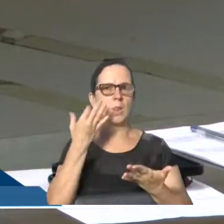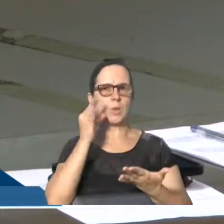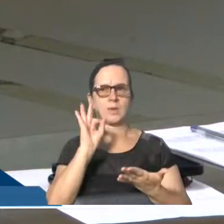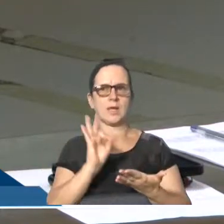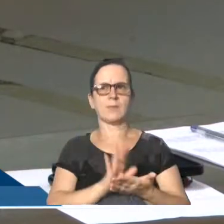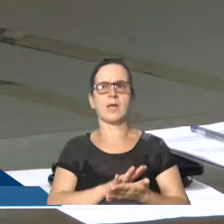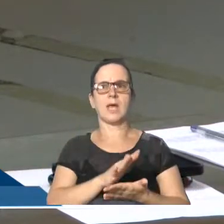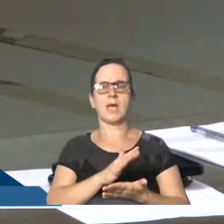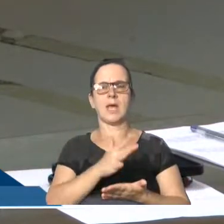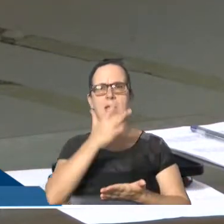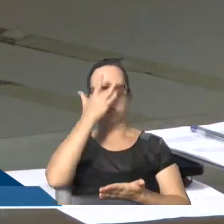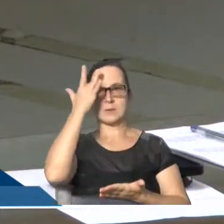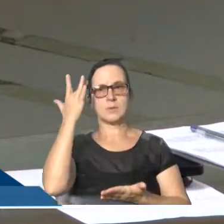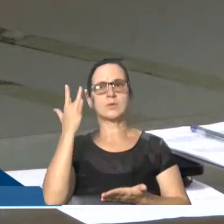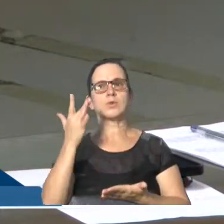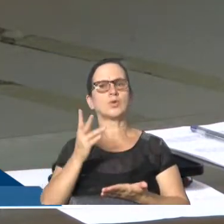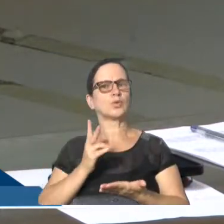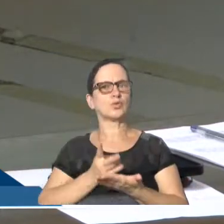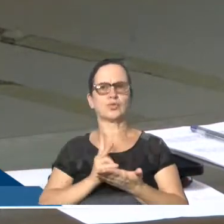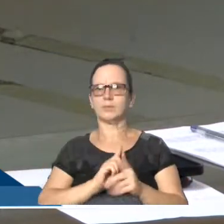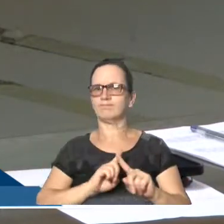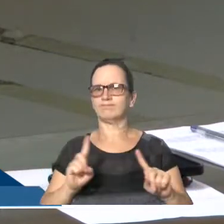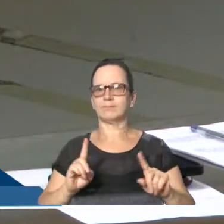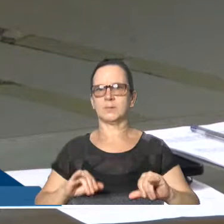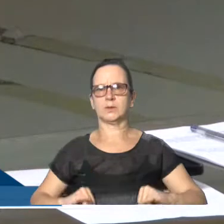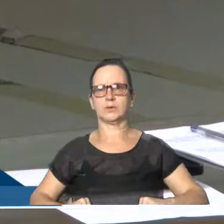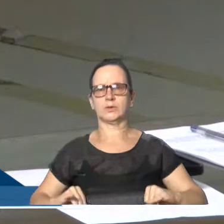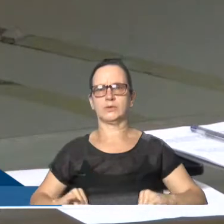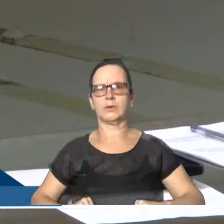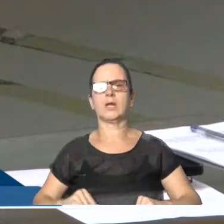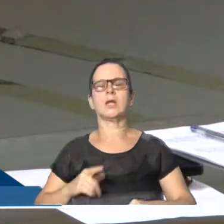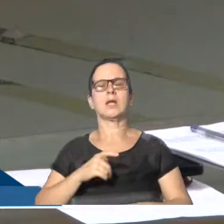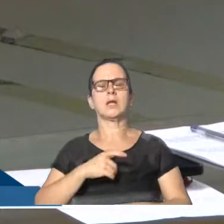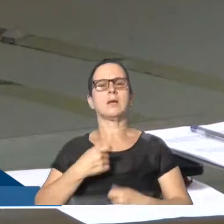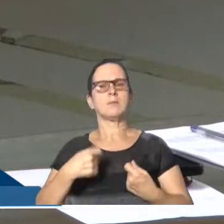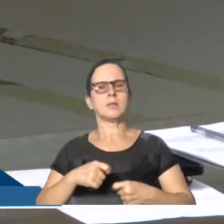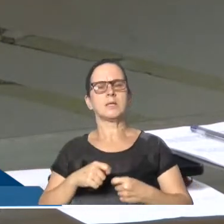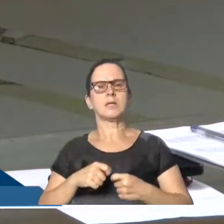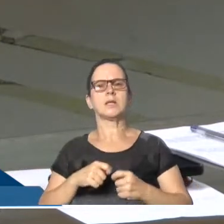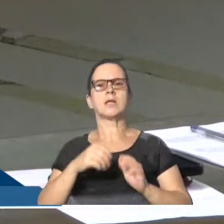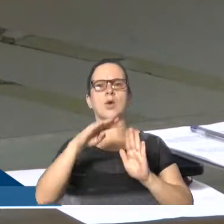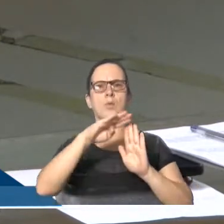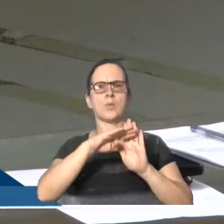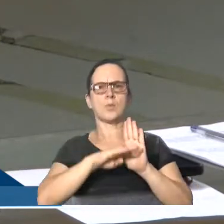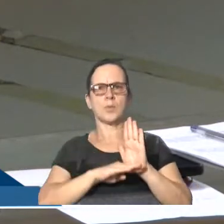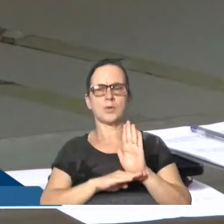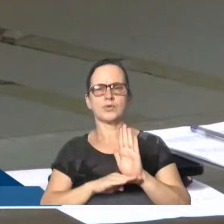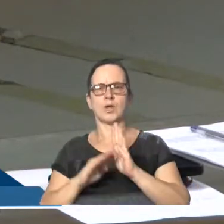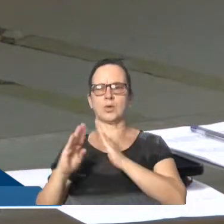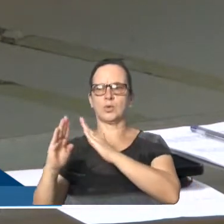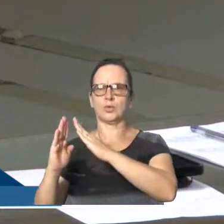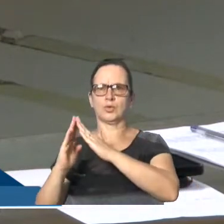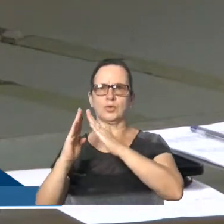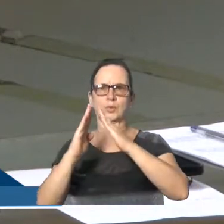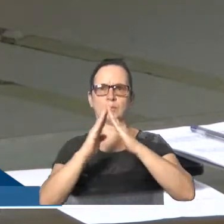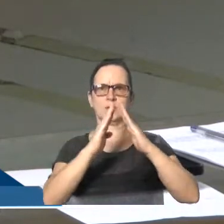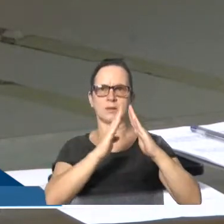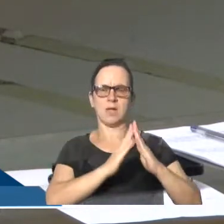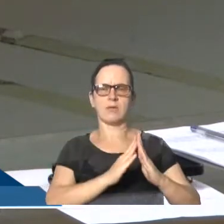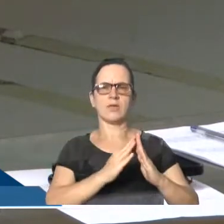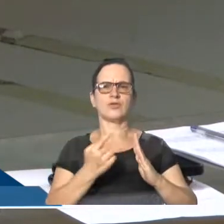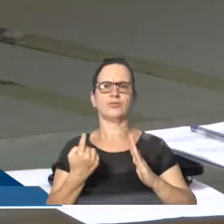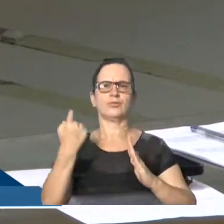não podem continuar sofrendo, a gente precisa sim ter um projeto habitacional para aquelas pessoas que sofrem, não é apenas desse